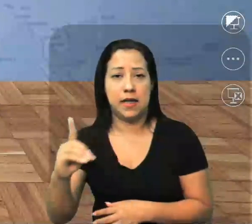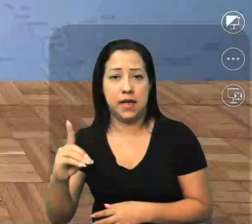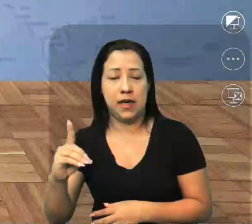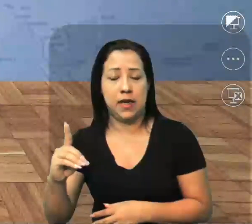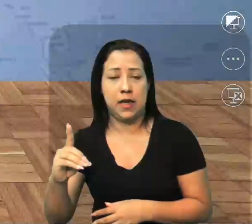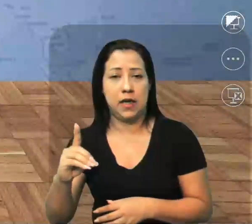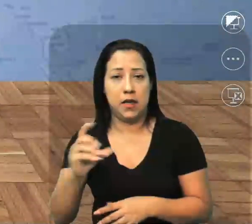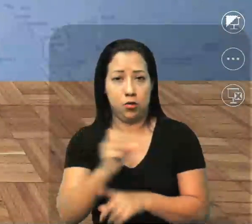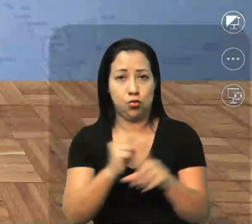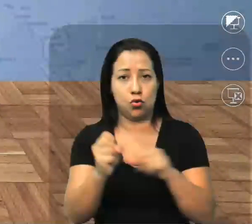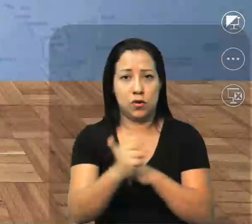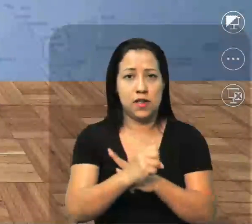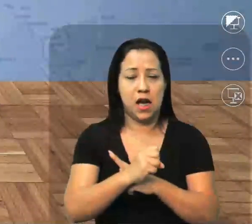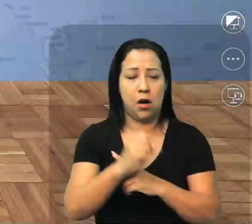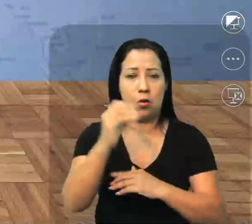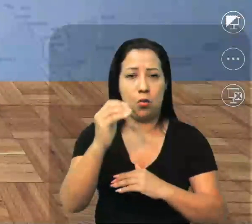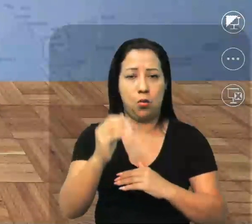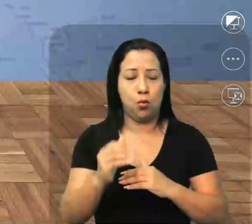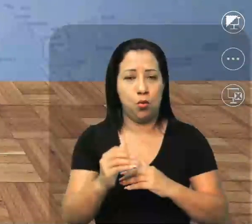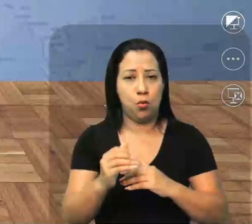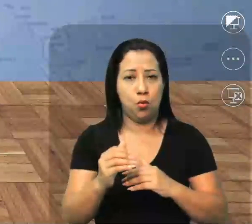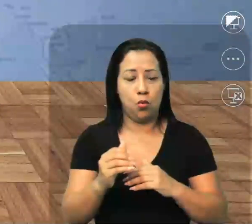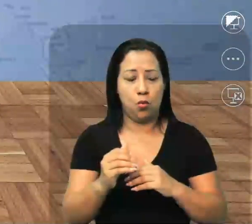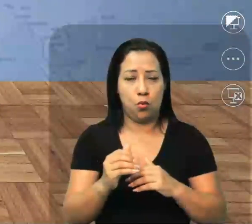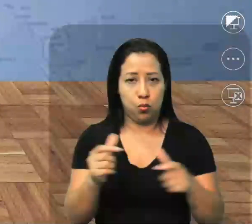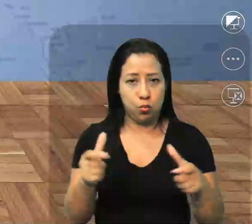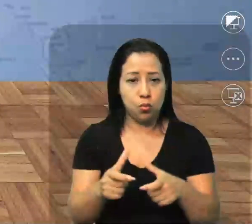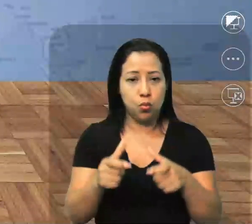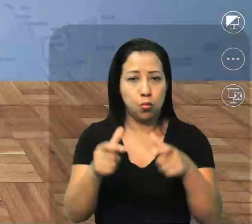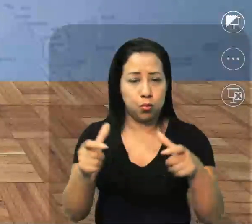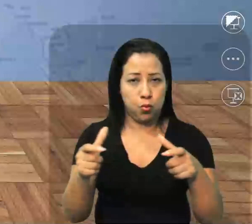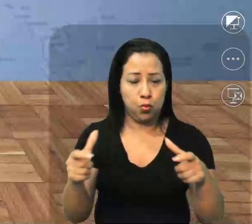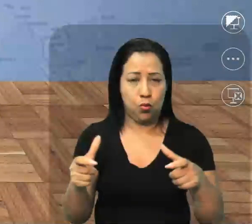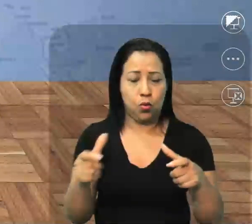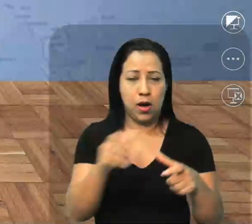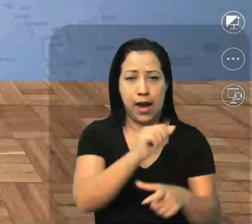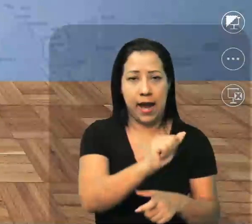isso? As pessoas morando